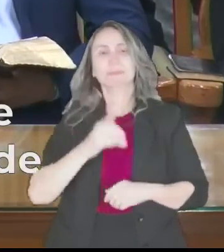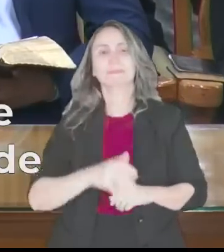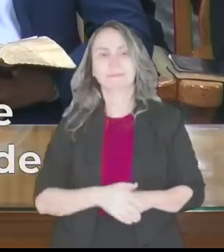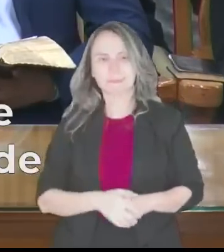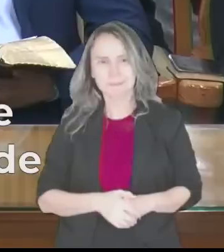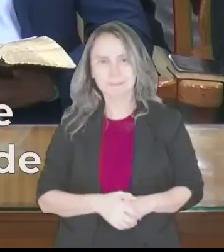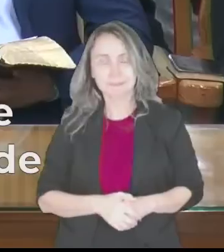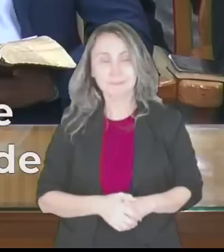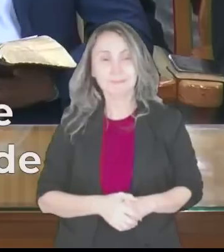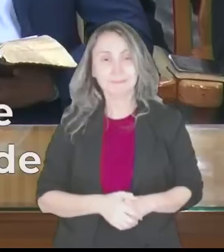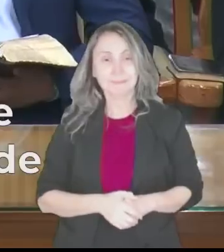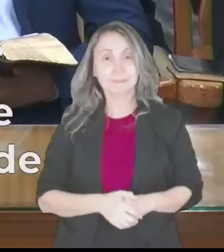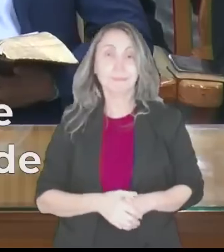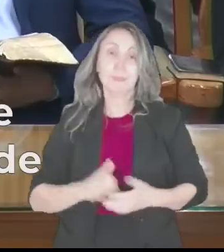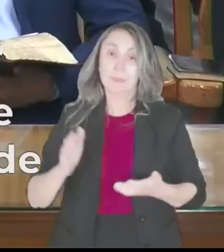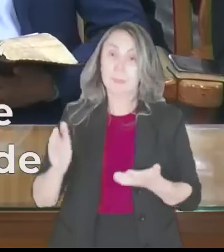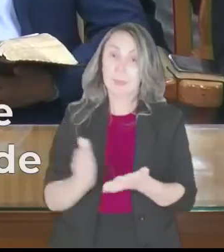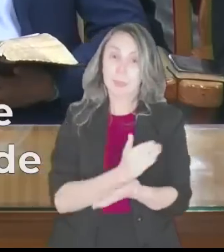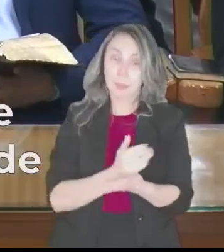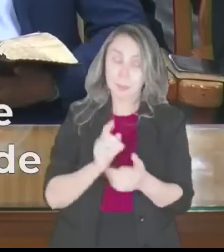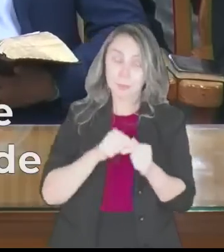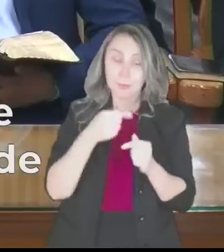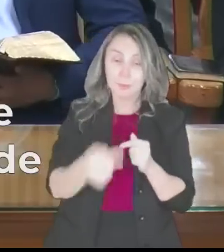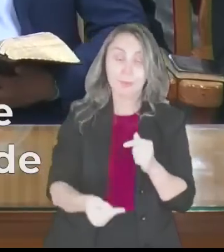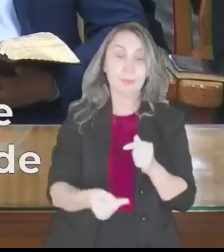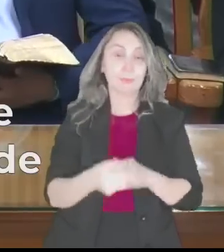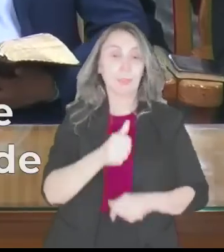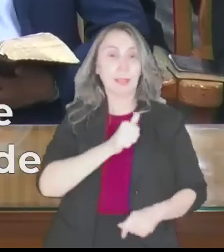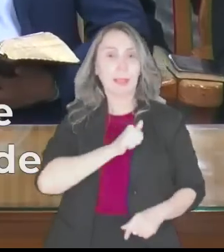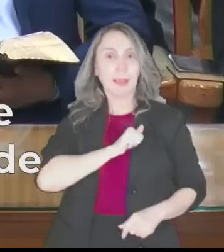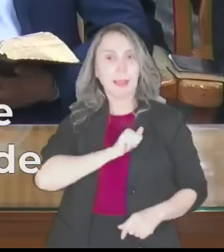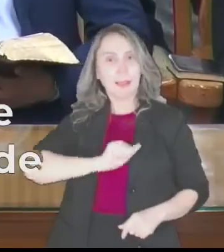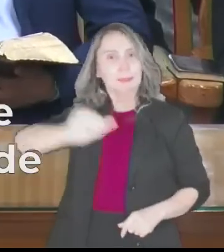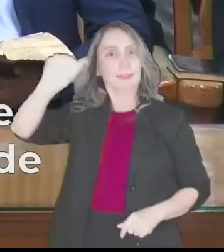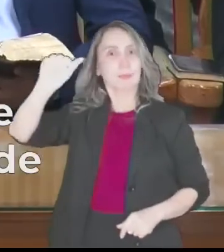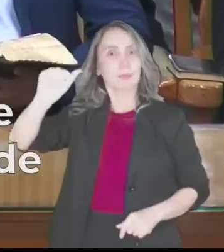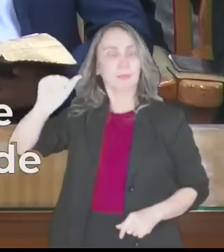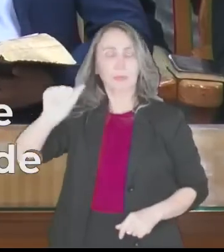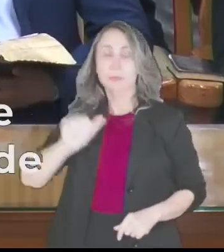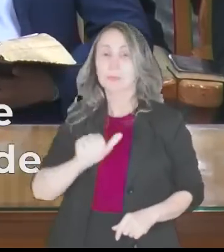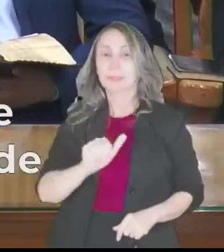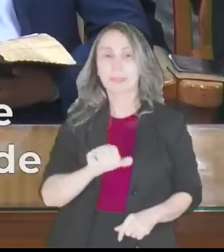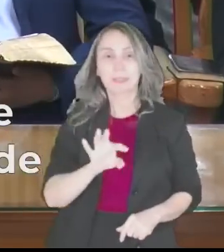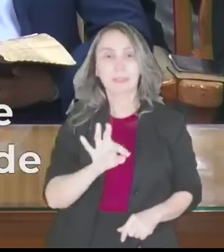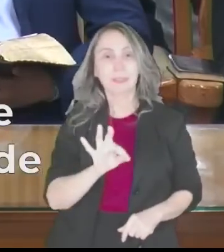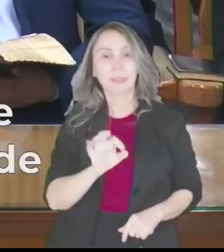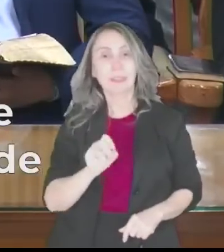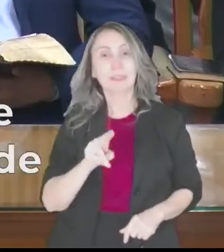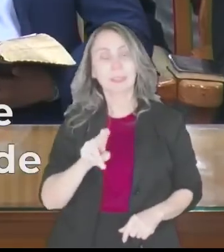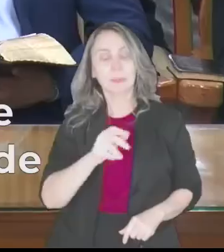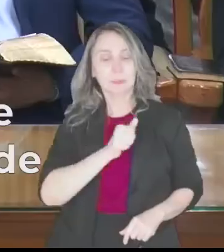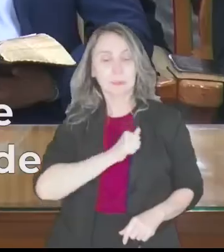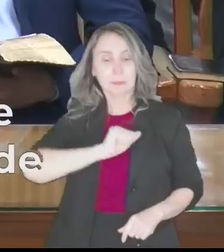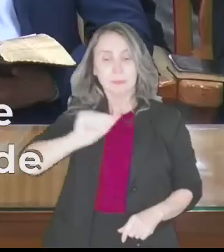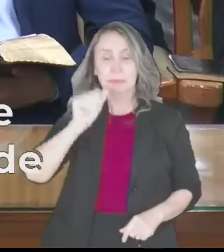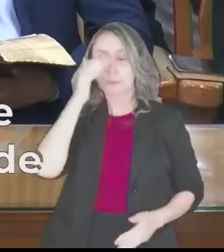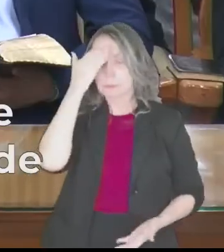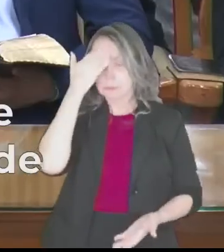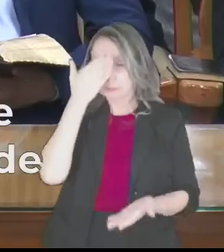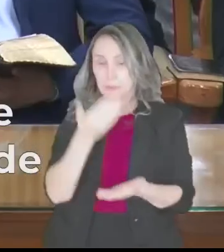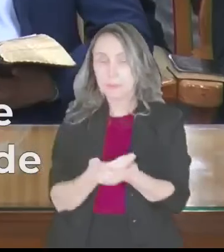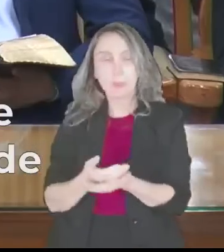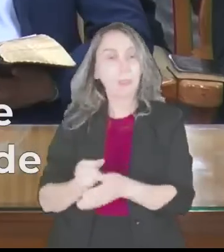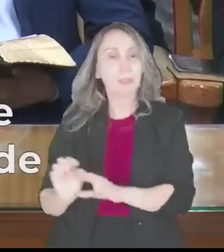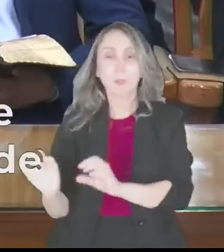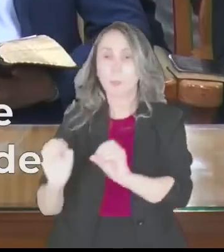Muitos terminam até ateus. Não sabia disso? Muitos terminam até ateus, não crê mais nada. Porque ele